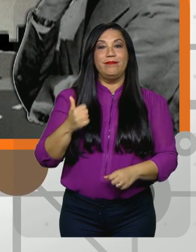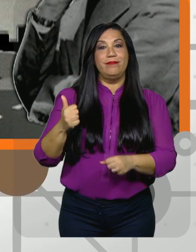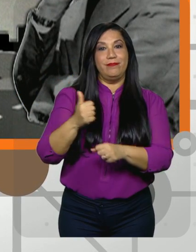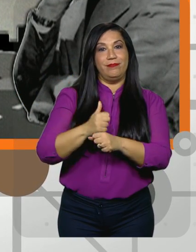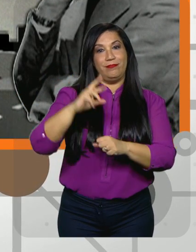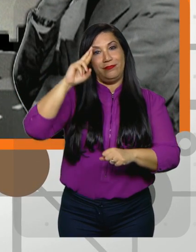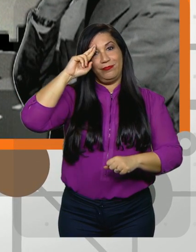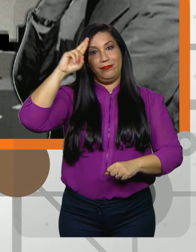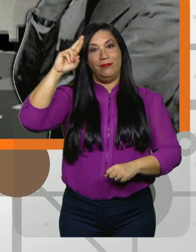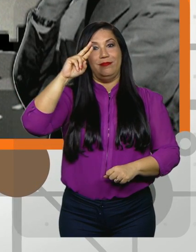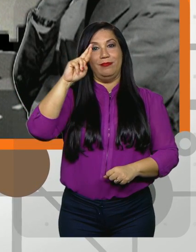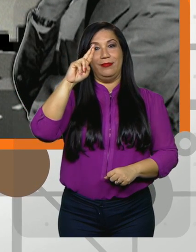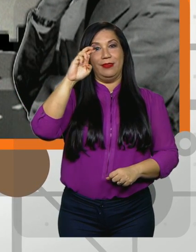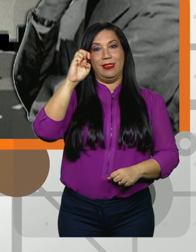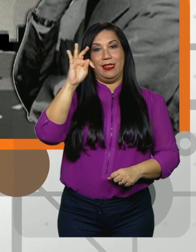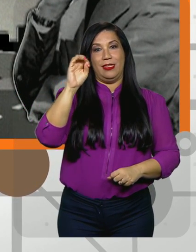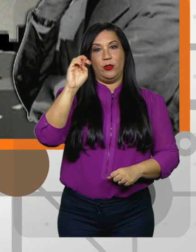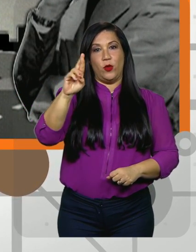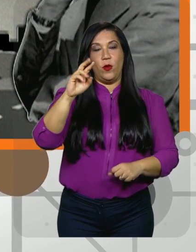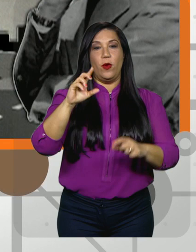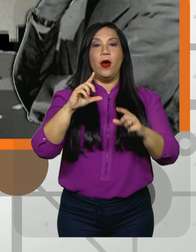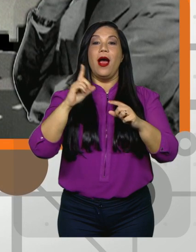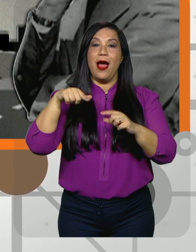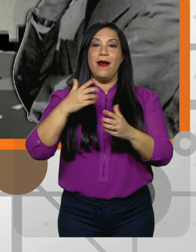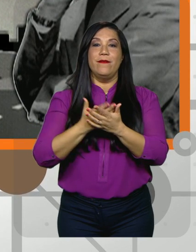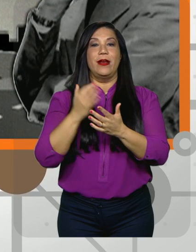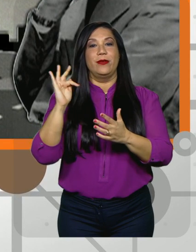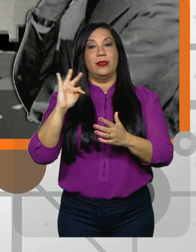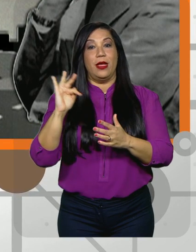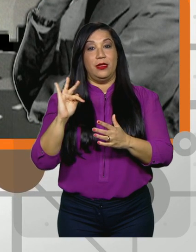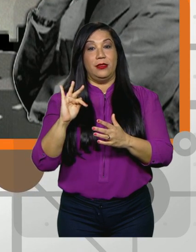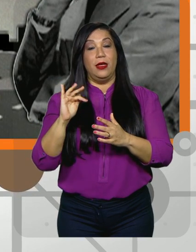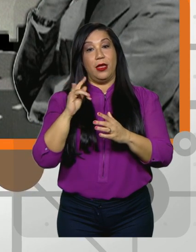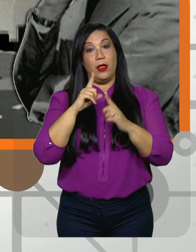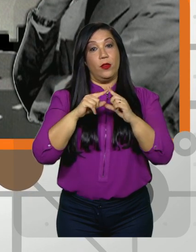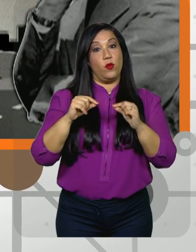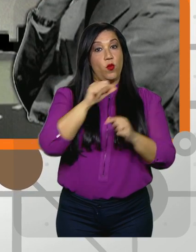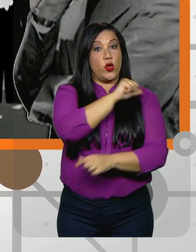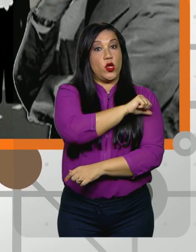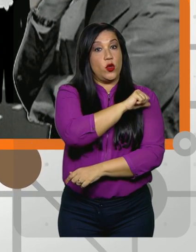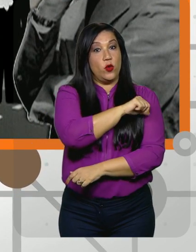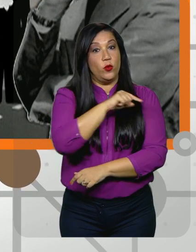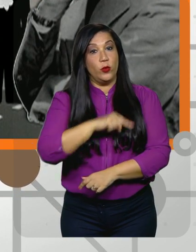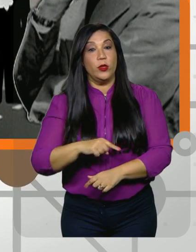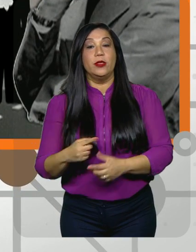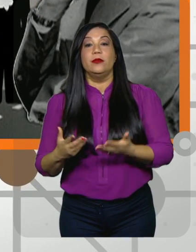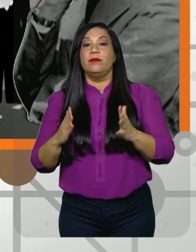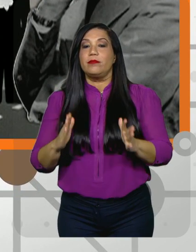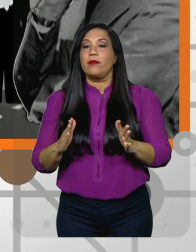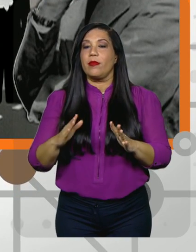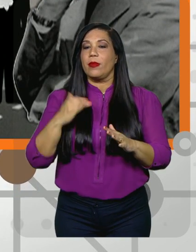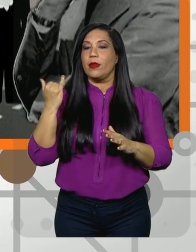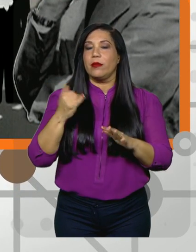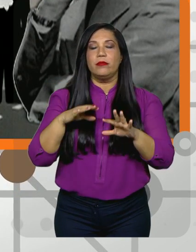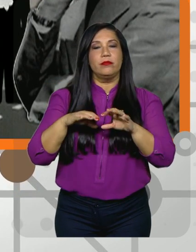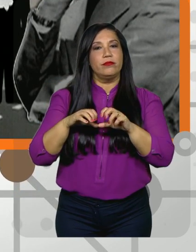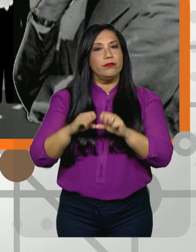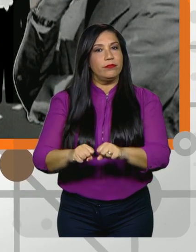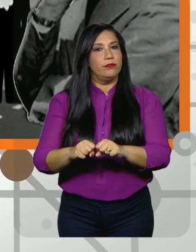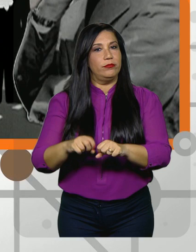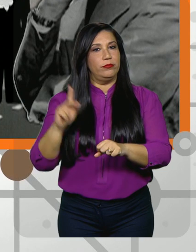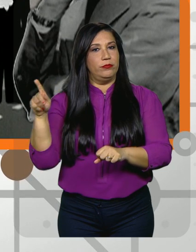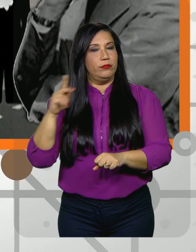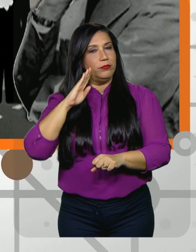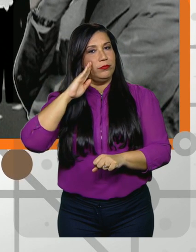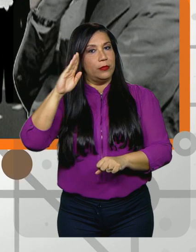reitoria da Universidade do Distrito Federal, no Rio de Janeiro. A formação de professores é prioridade na sua gestão.